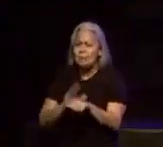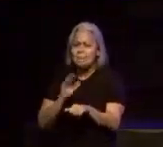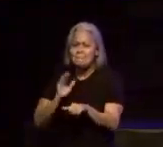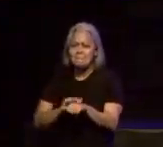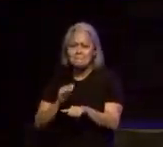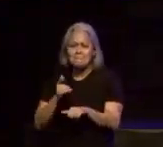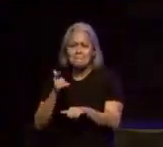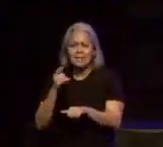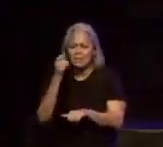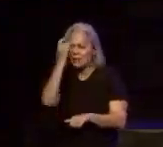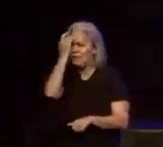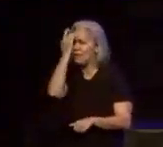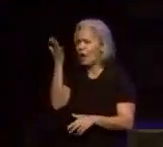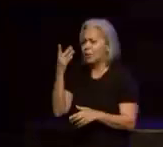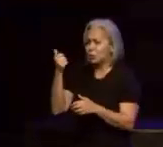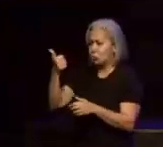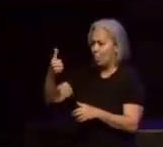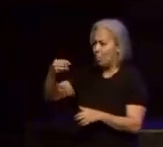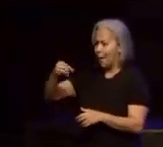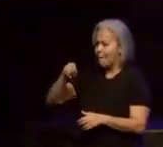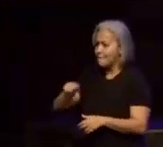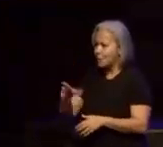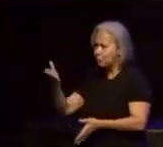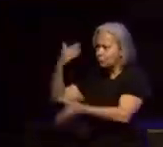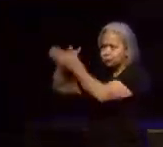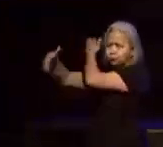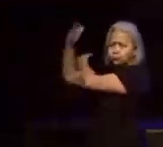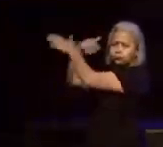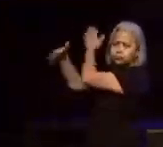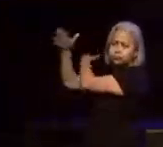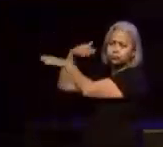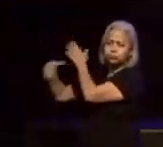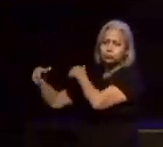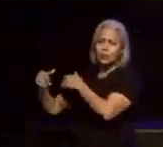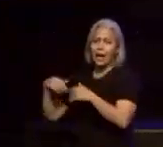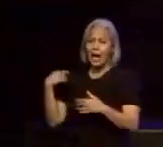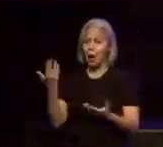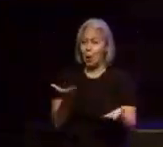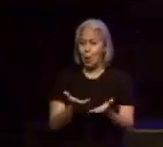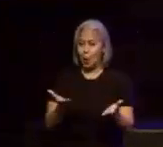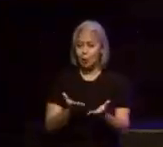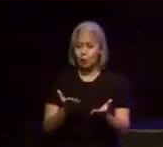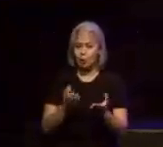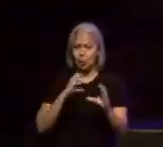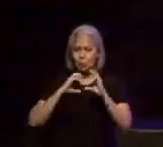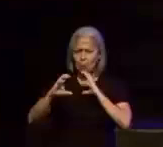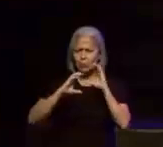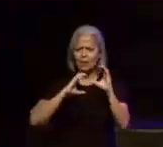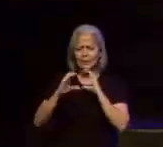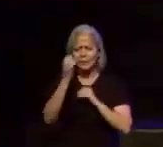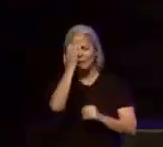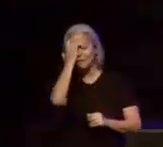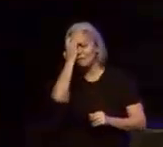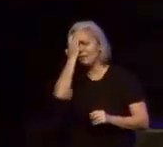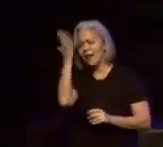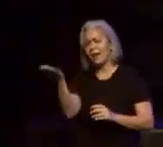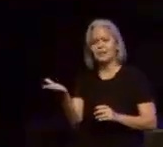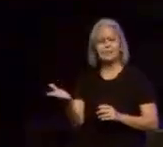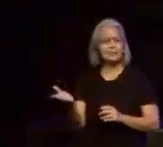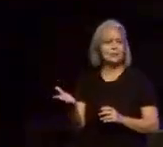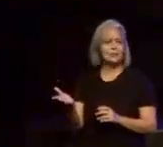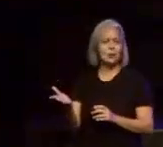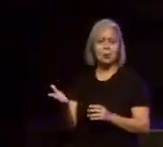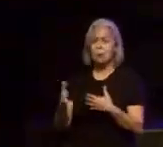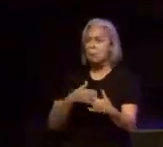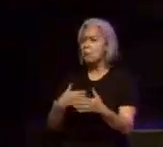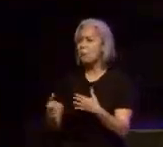era 50 anos atrás. Na conectividade, na nossa capacidade de comunicação, não é muito interessante? Como eu falei para você, que nesse momento,